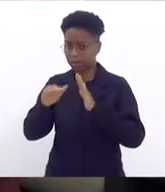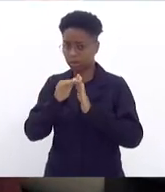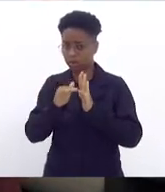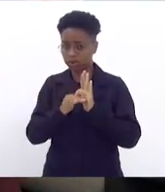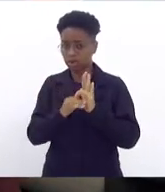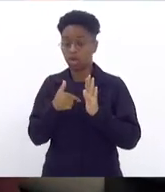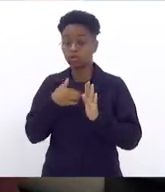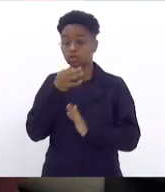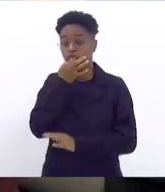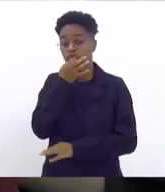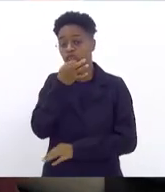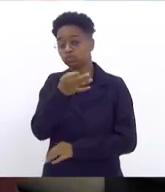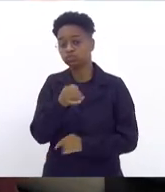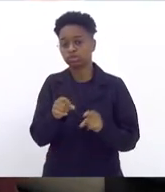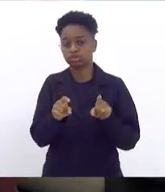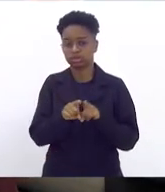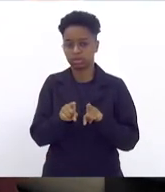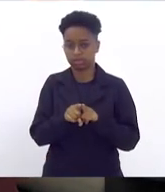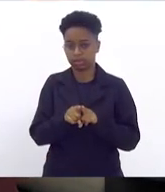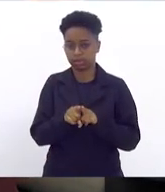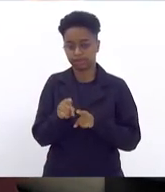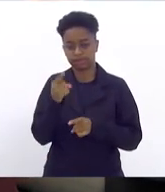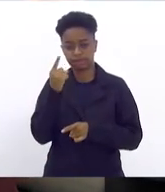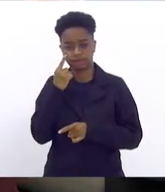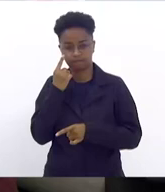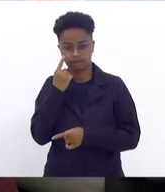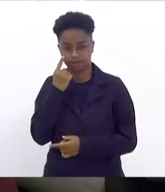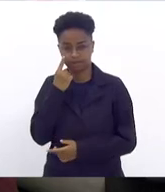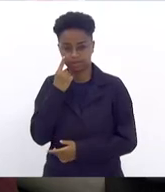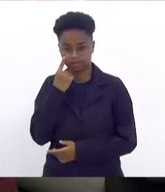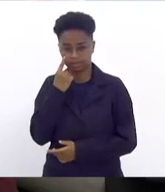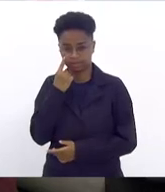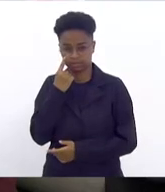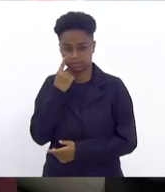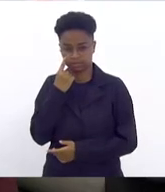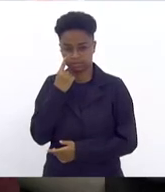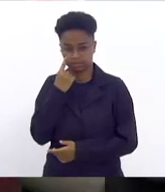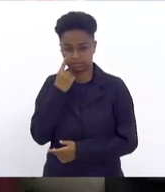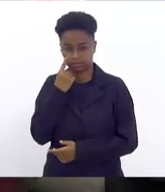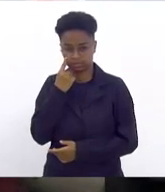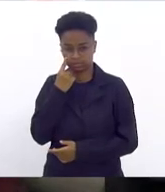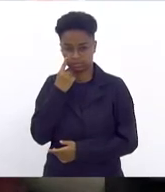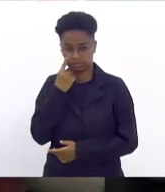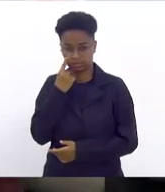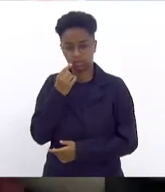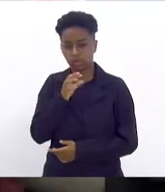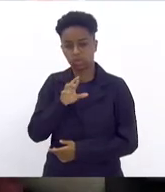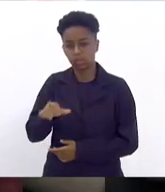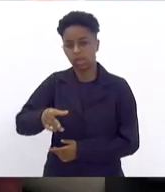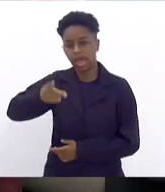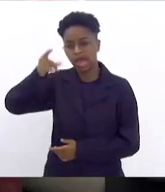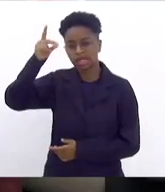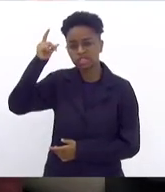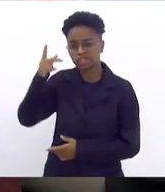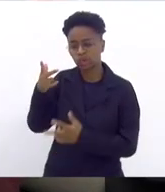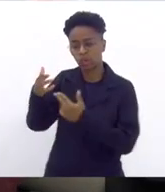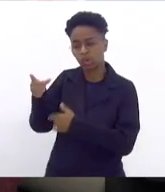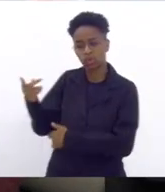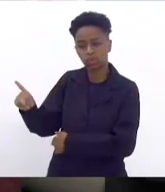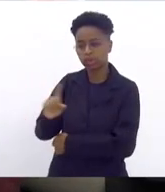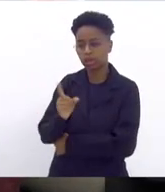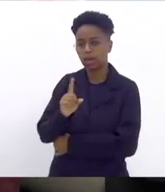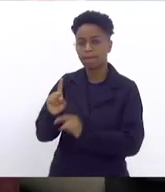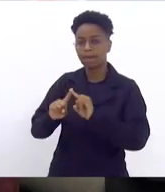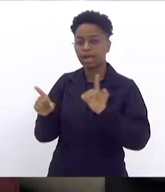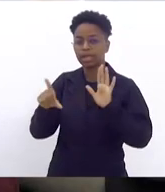queria sugerir também... a verificação, deputado Carlos Mink, não tão antiga quanto a sua, mas da